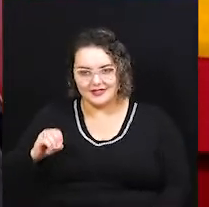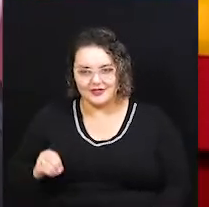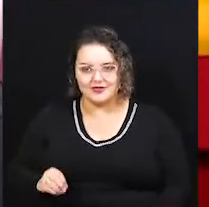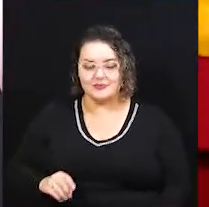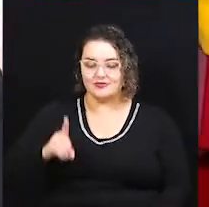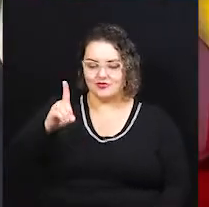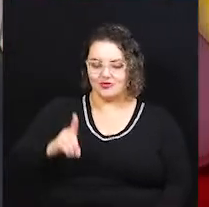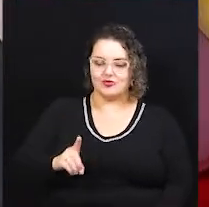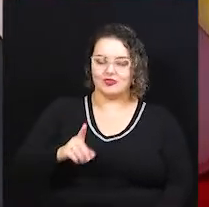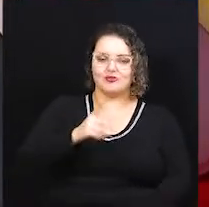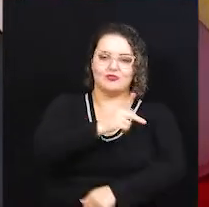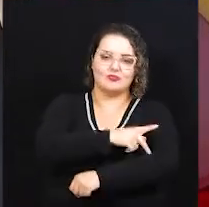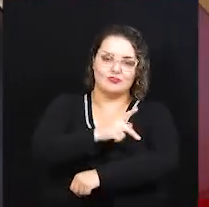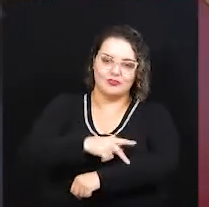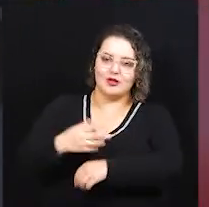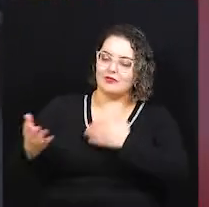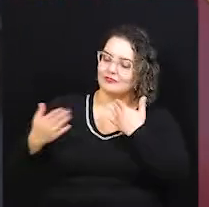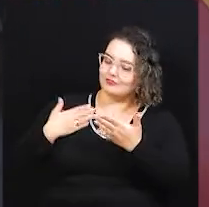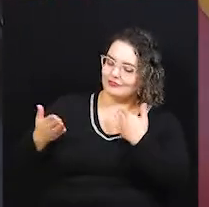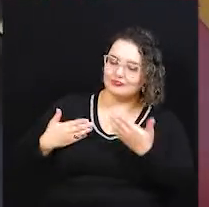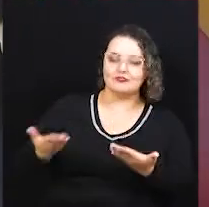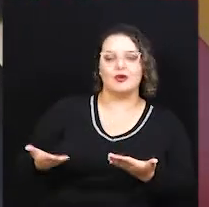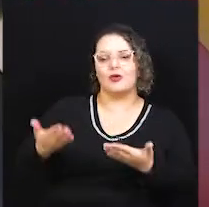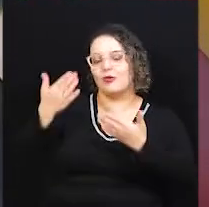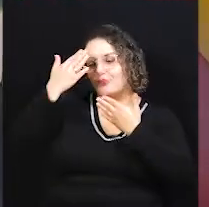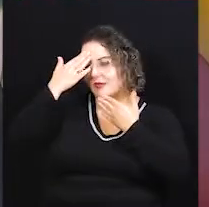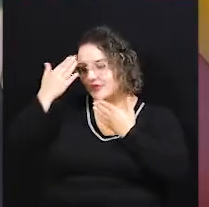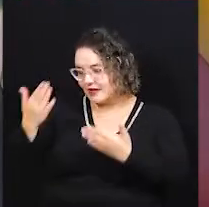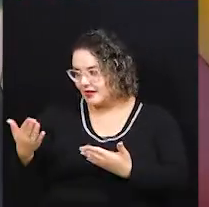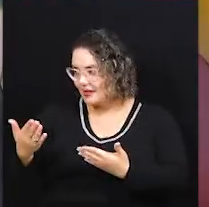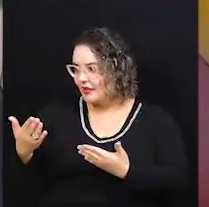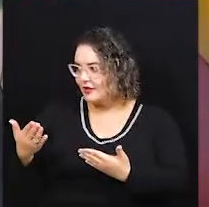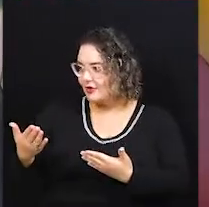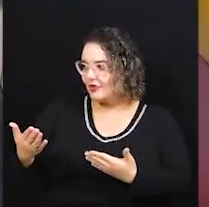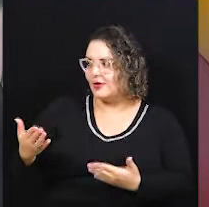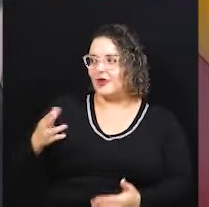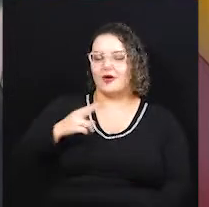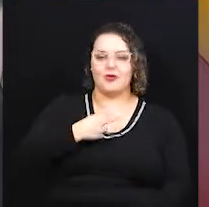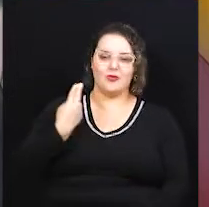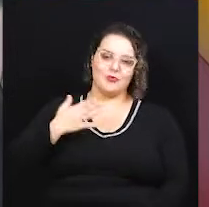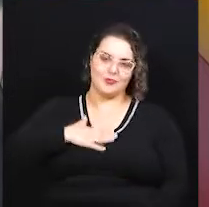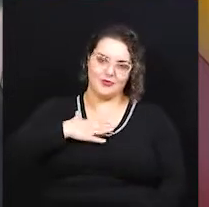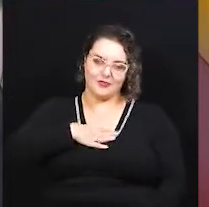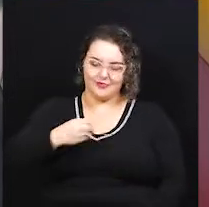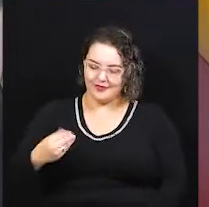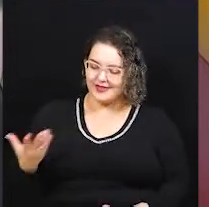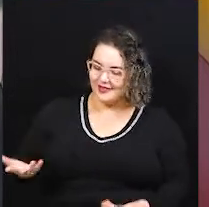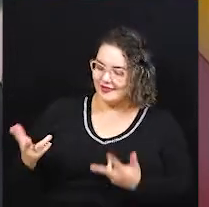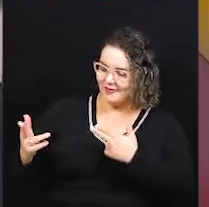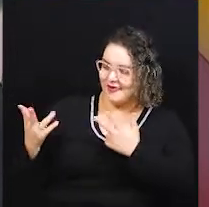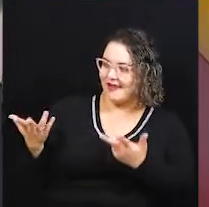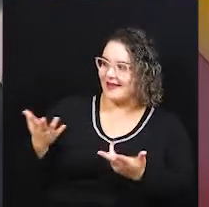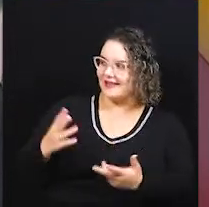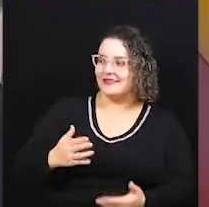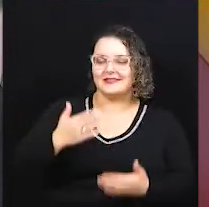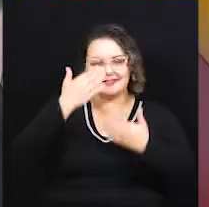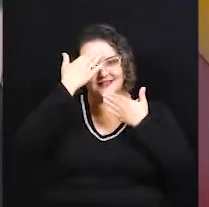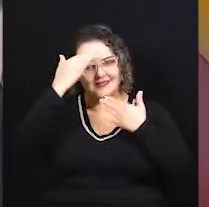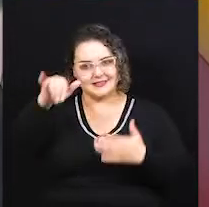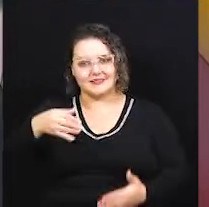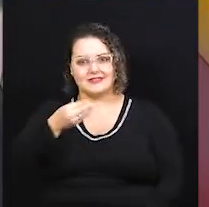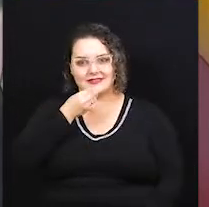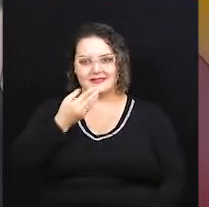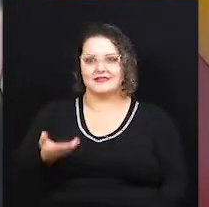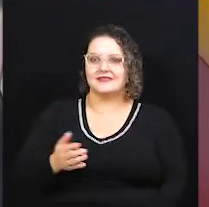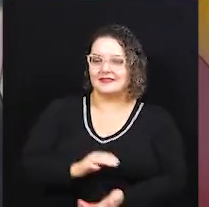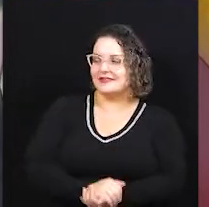Júnior, diretor pedagógico, batendo um papo conosco. Muito obrigado, Francisco, é o nome do meu filho. Valeu. Agradeço a